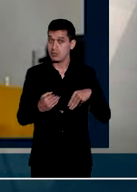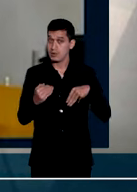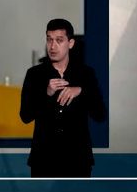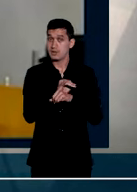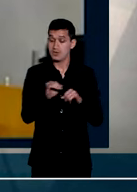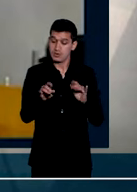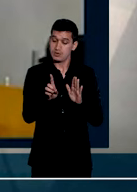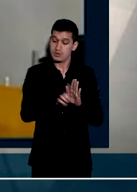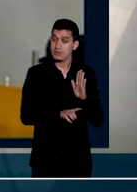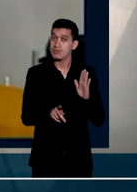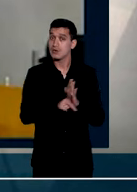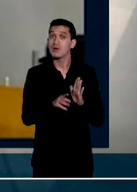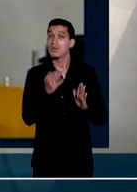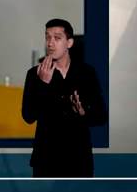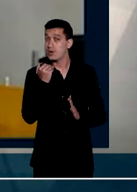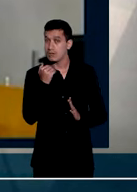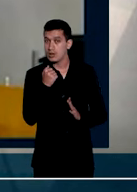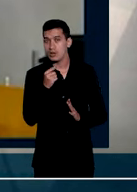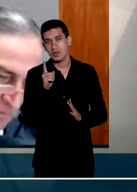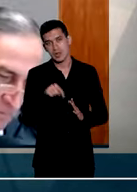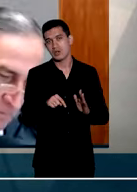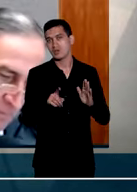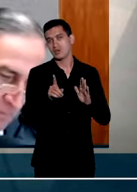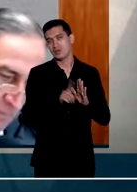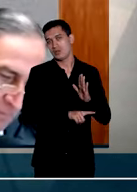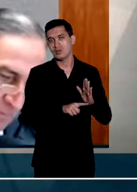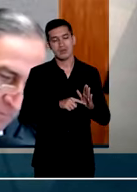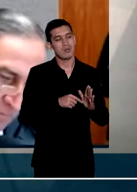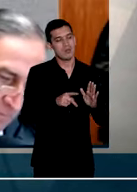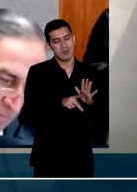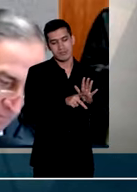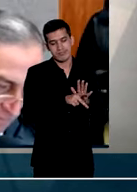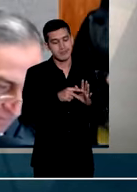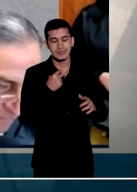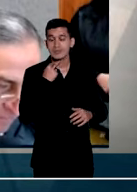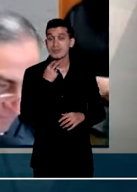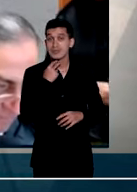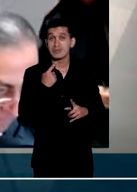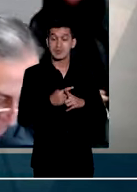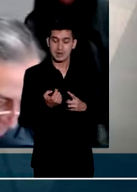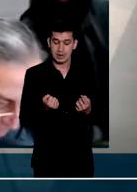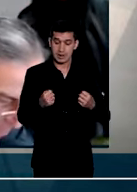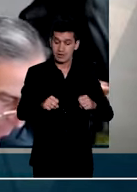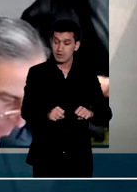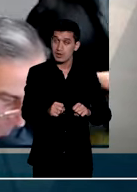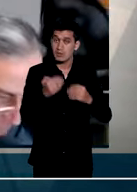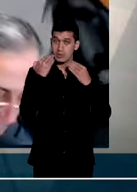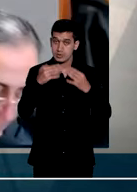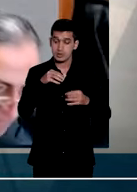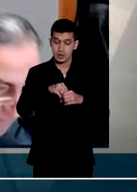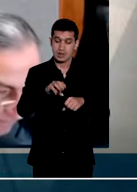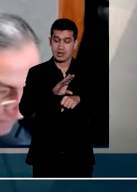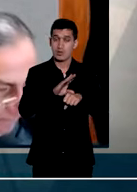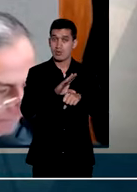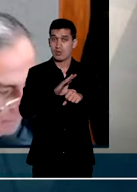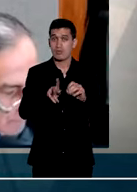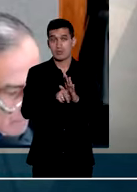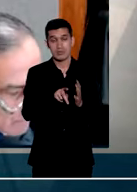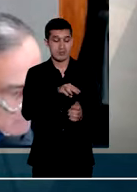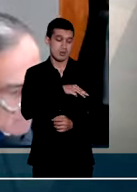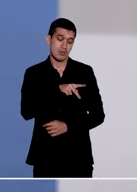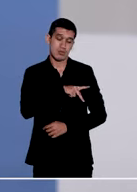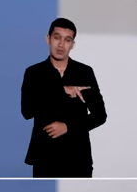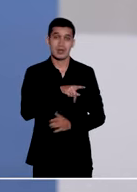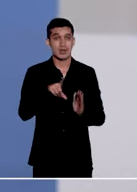aos alimentos é um direito indisponível defesa está entre as atribuições constitucionais do ministério